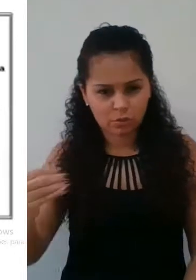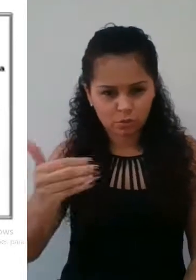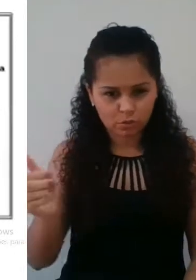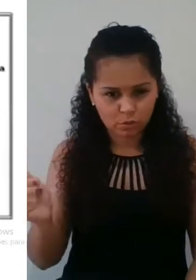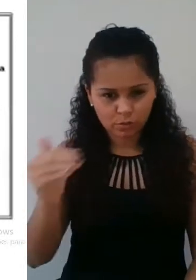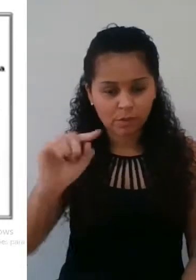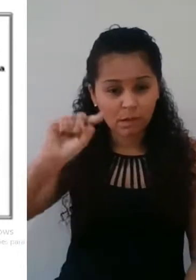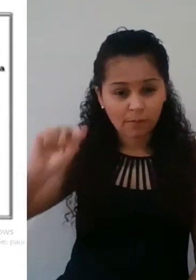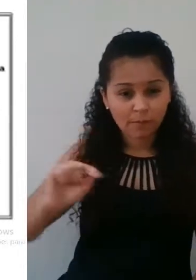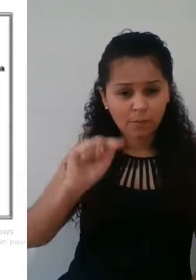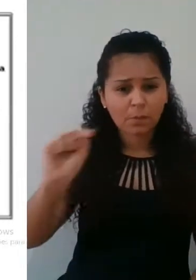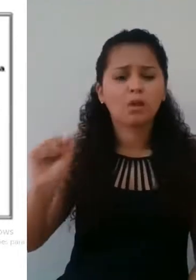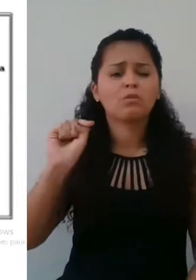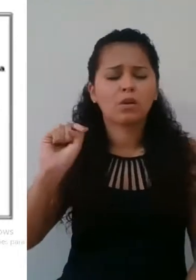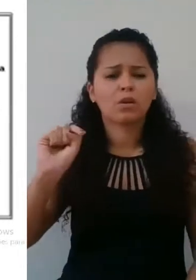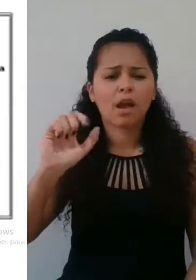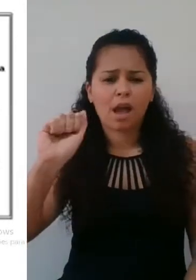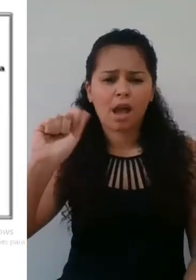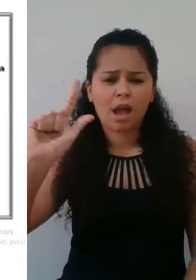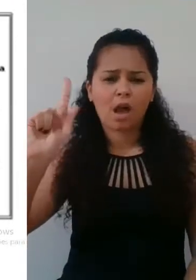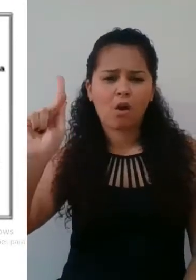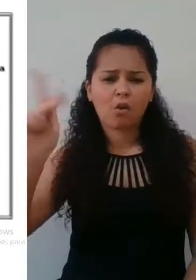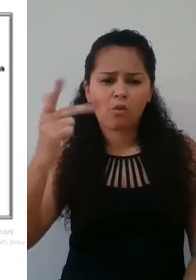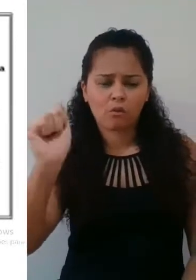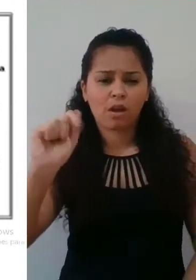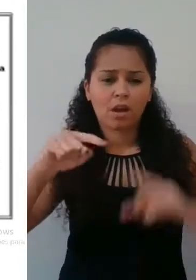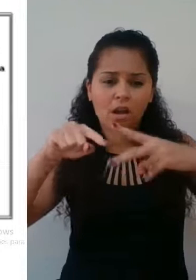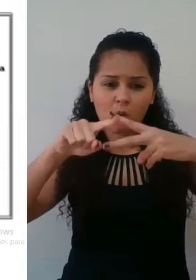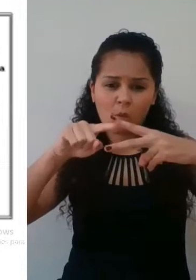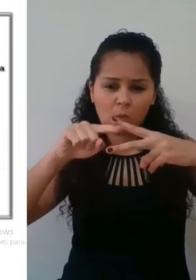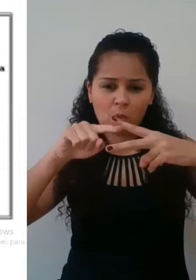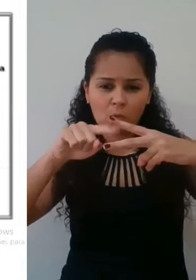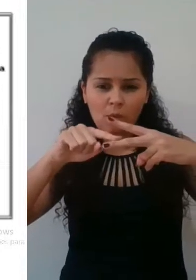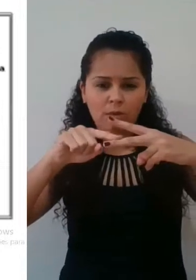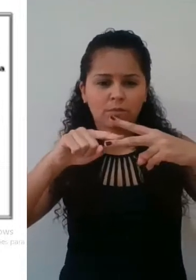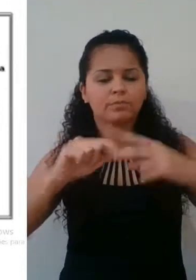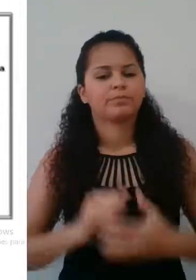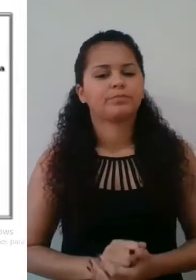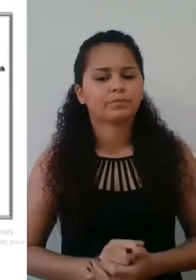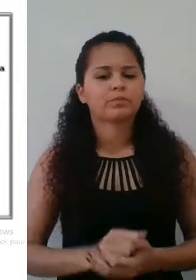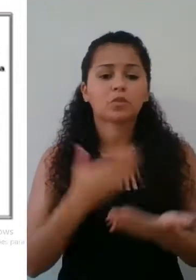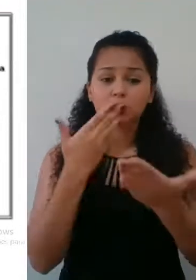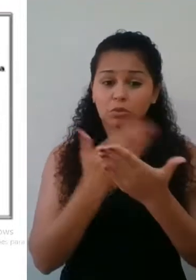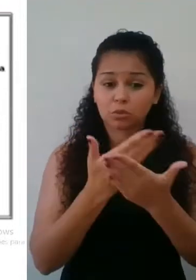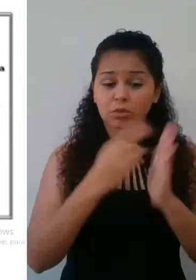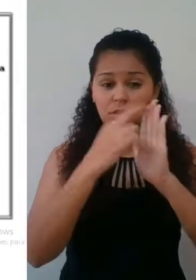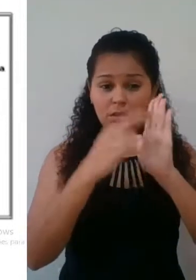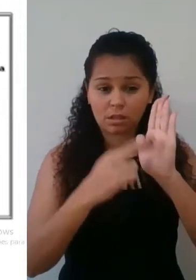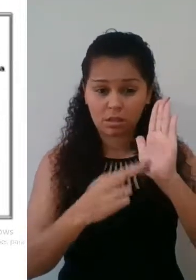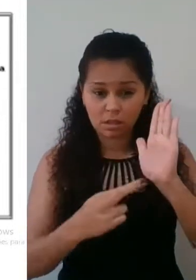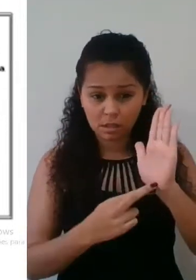de abertura. Essas leis que a gente vai estudar aqui, a gente vai estudar para espelhos que têm um ângulo de